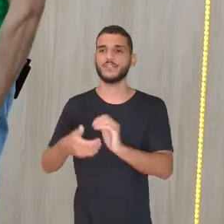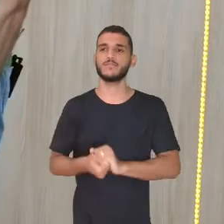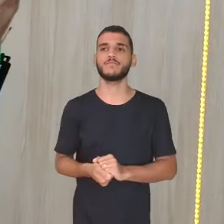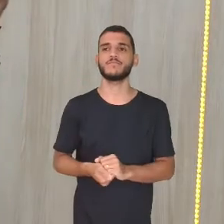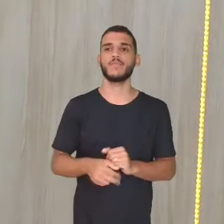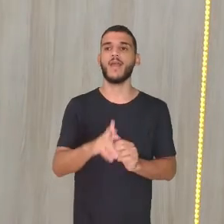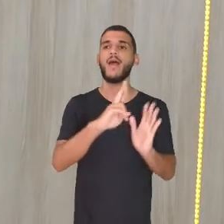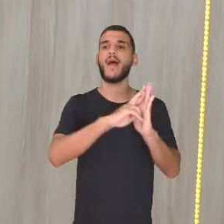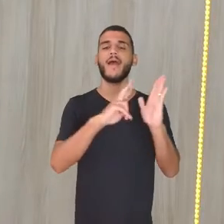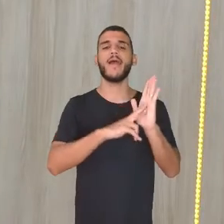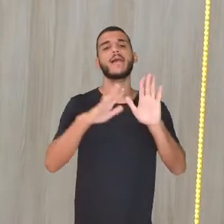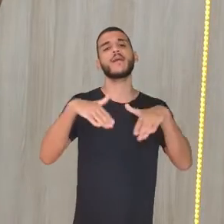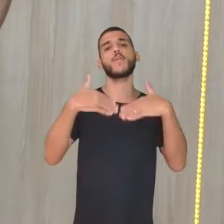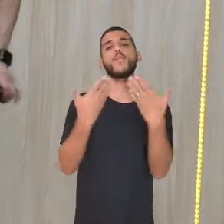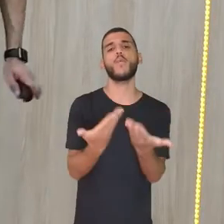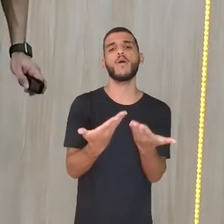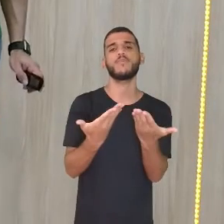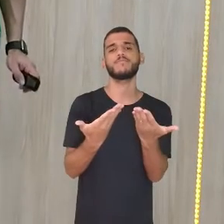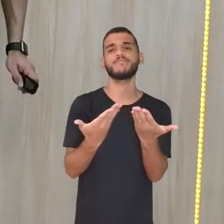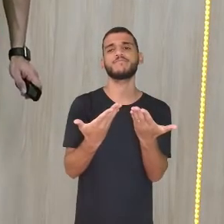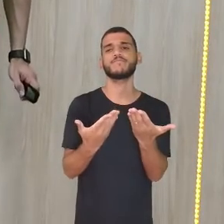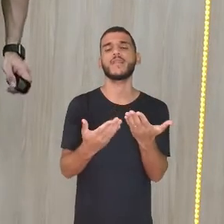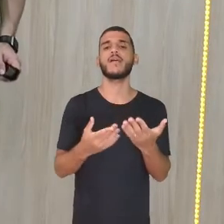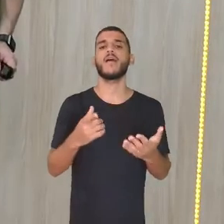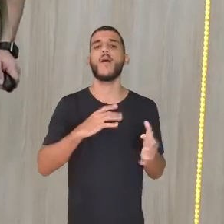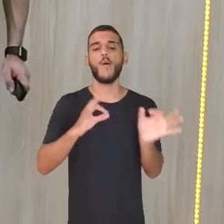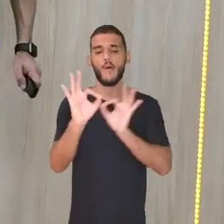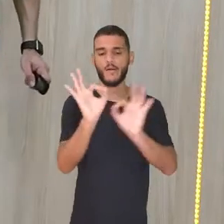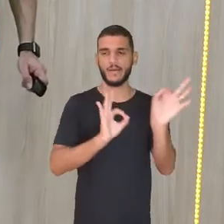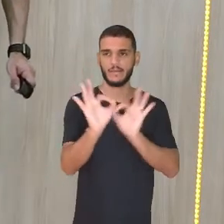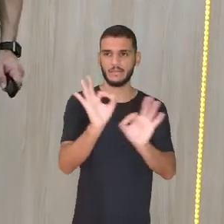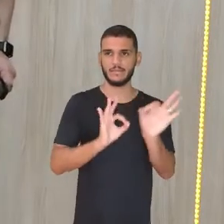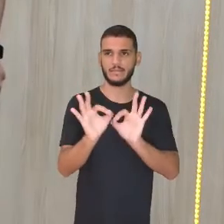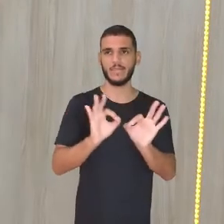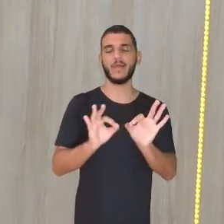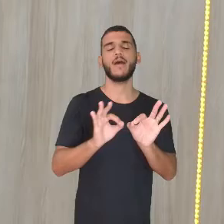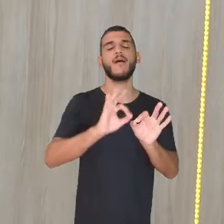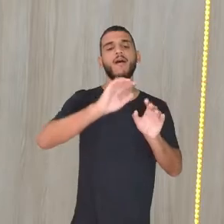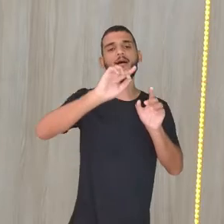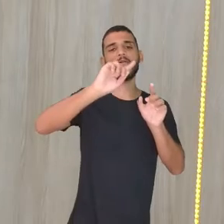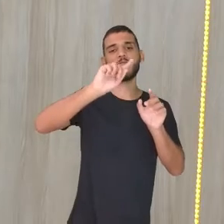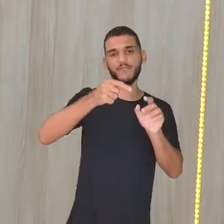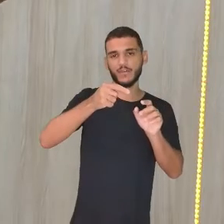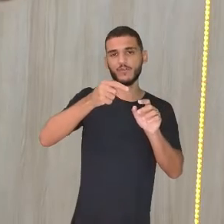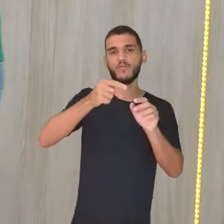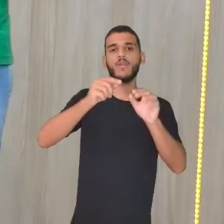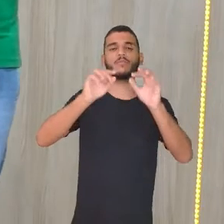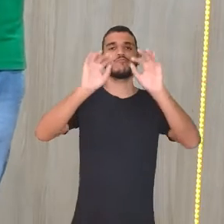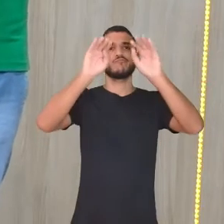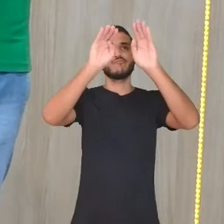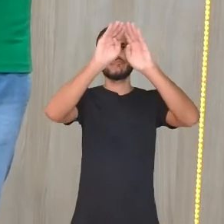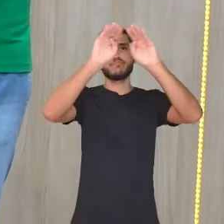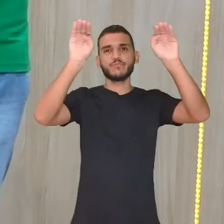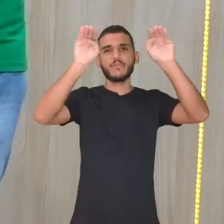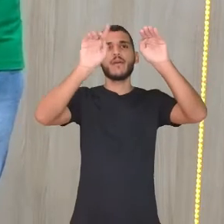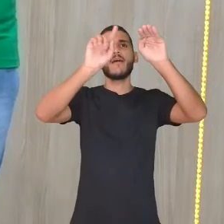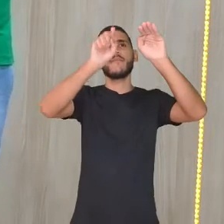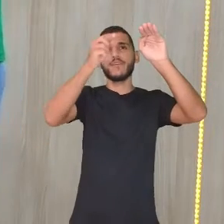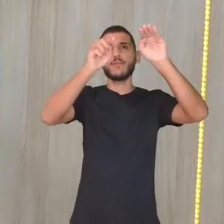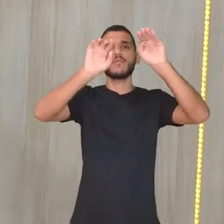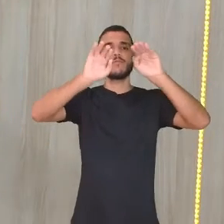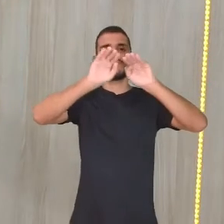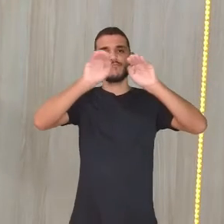essa soma é o seguinte. Você vai montar a questão aí com vírgula embaixo de vírgula. Lembra que os números têm